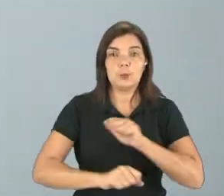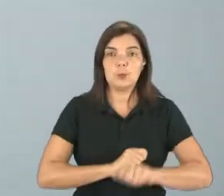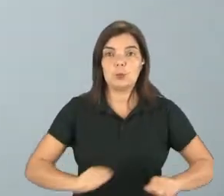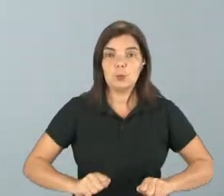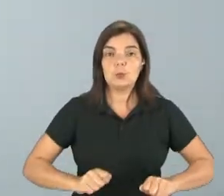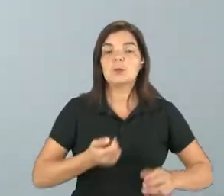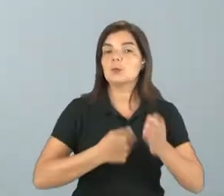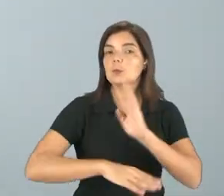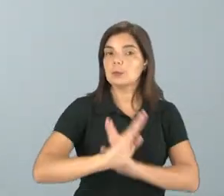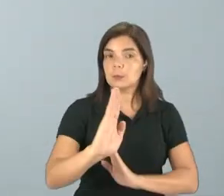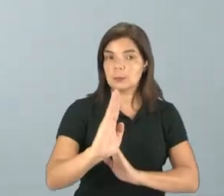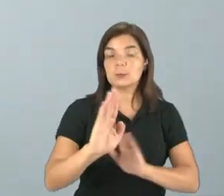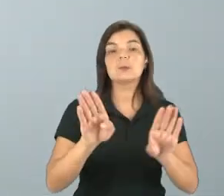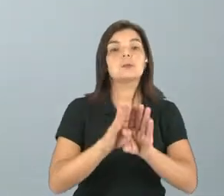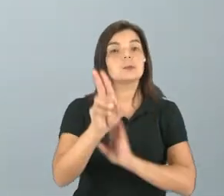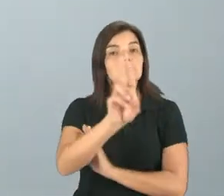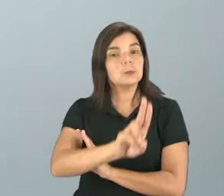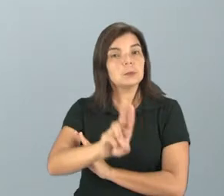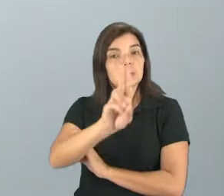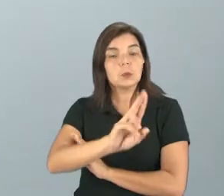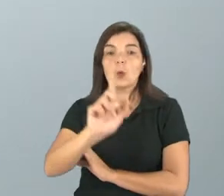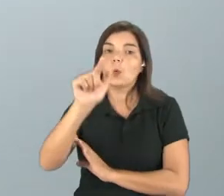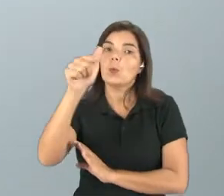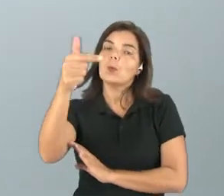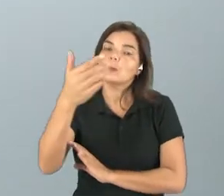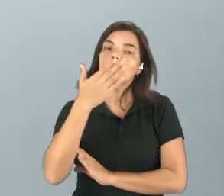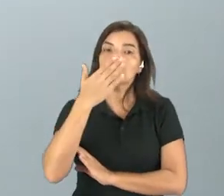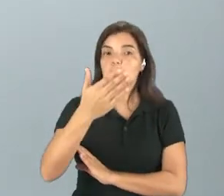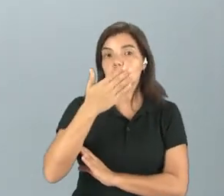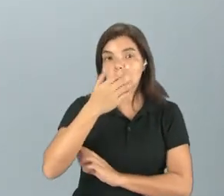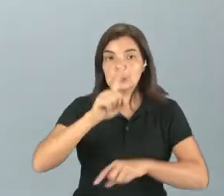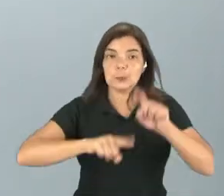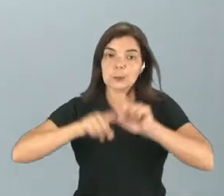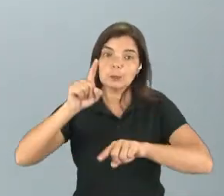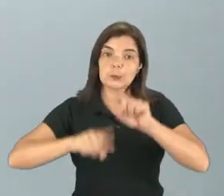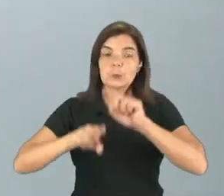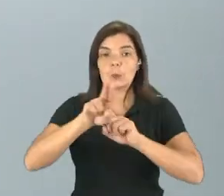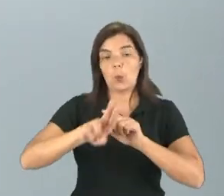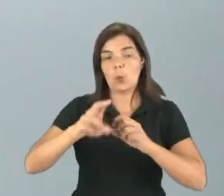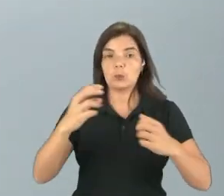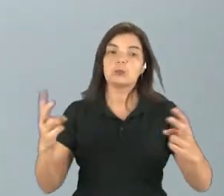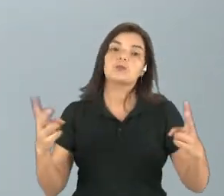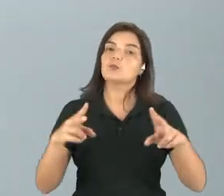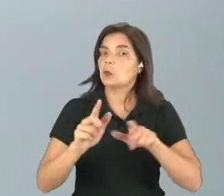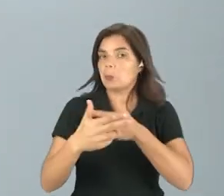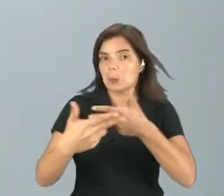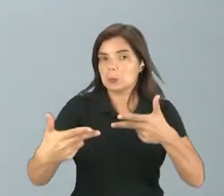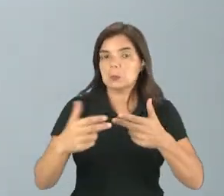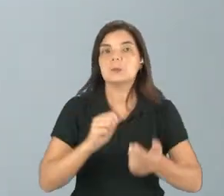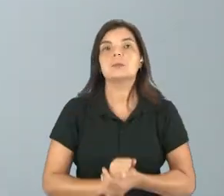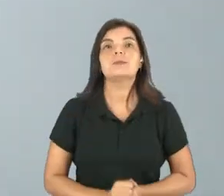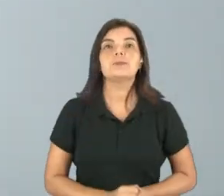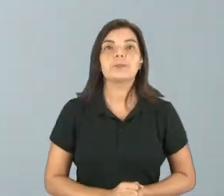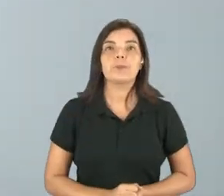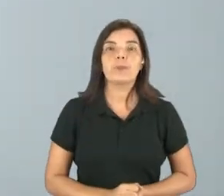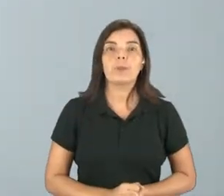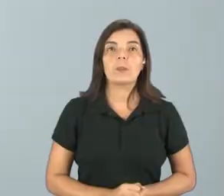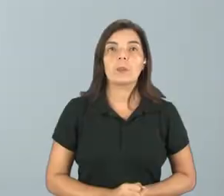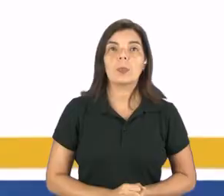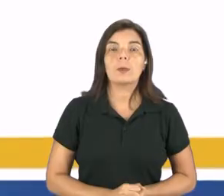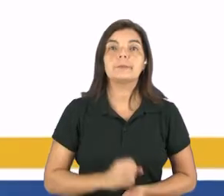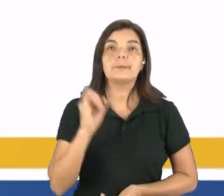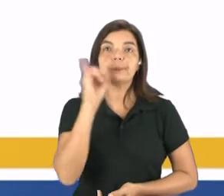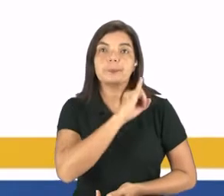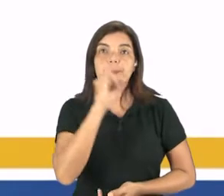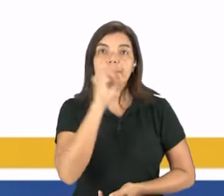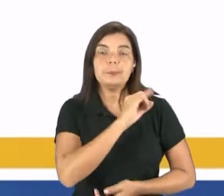e o karatê, né? Utilizando outros tipos de ferramentas ou de golpes, né? Continuando.